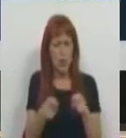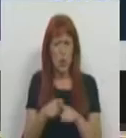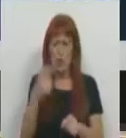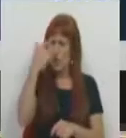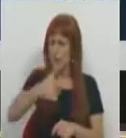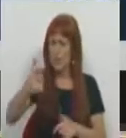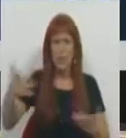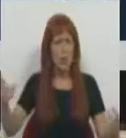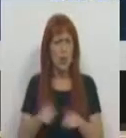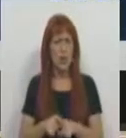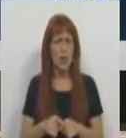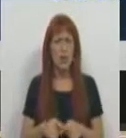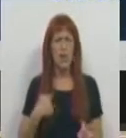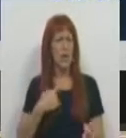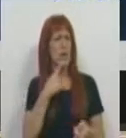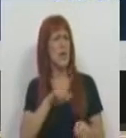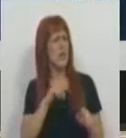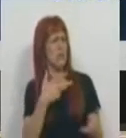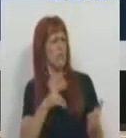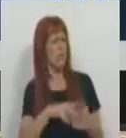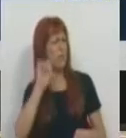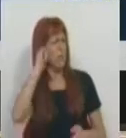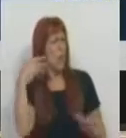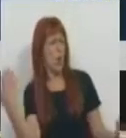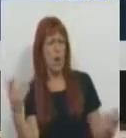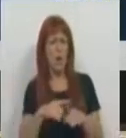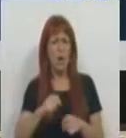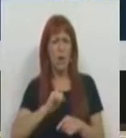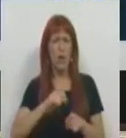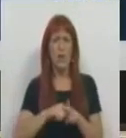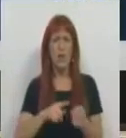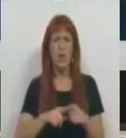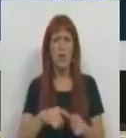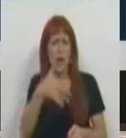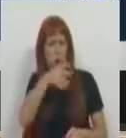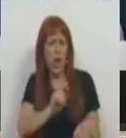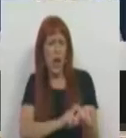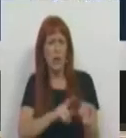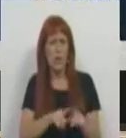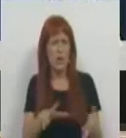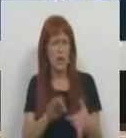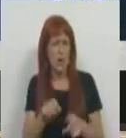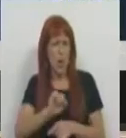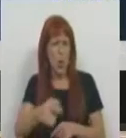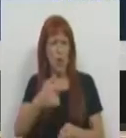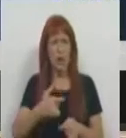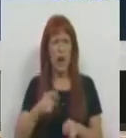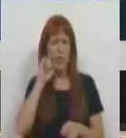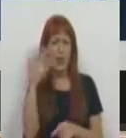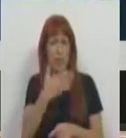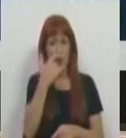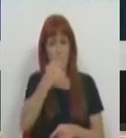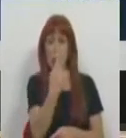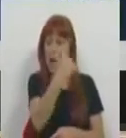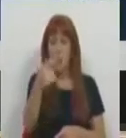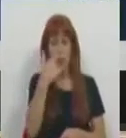organizações humanitárias acusam de constituir um verdadeiro atentado com traços de xenofobia contra a proteção dos direitos humanos de